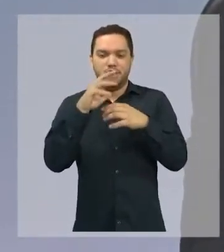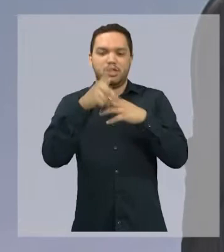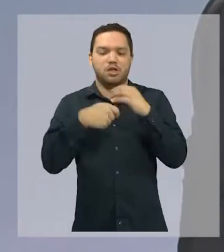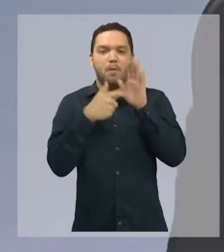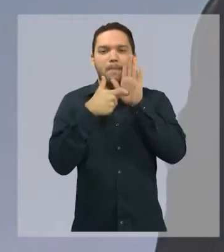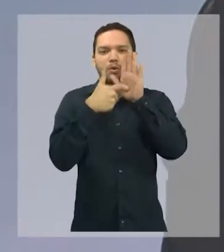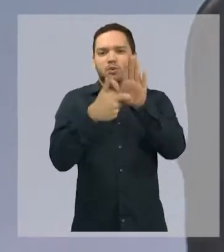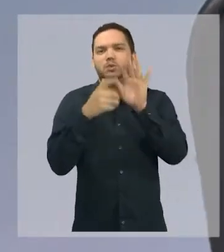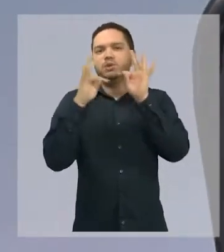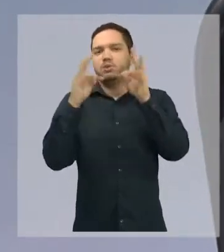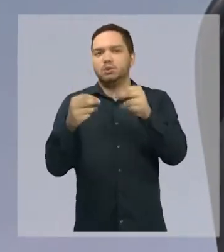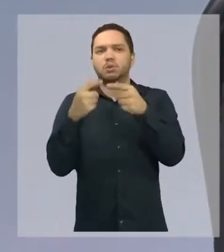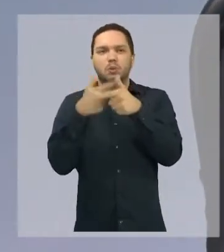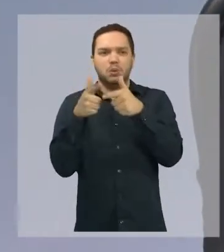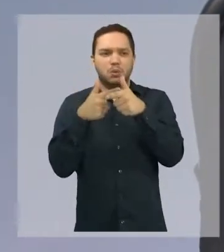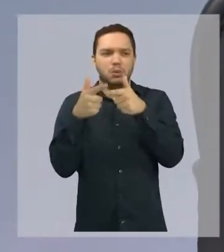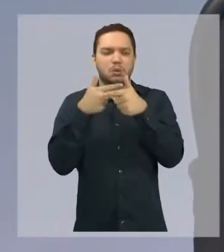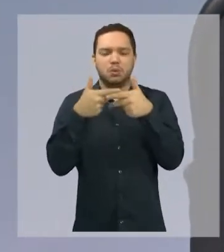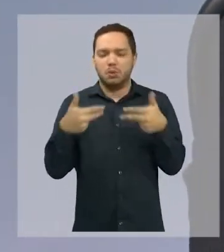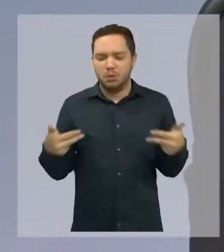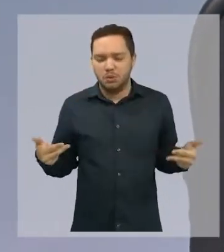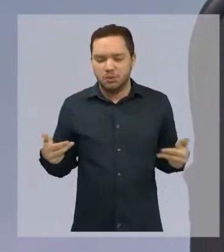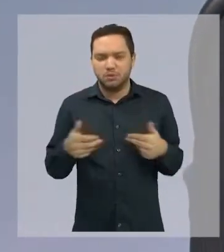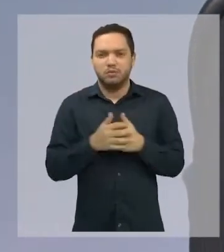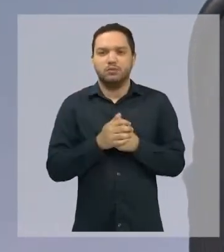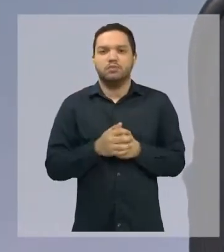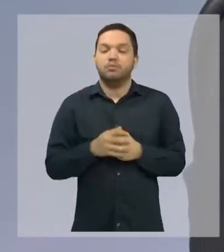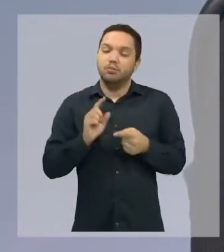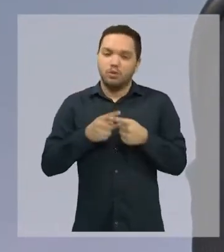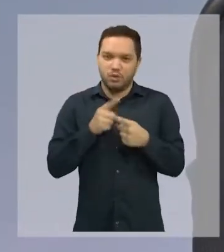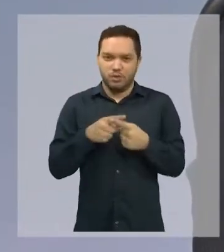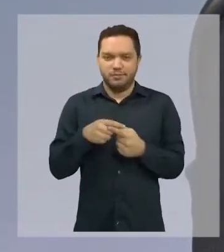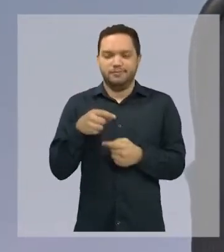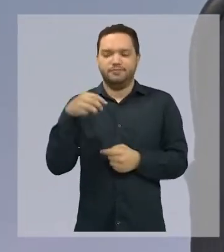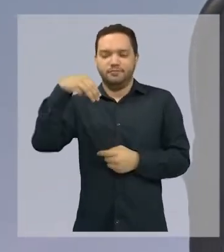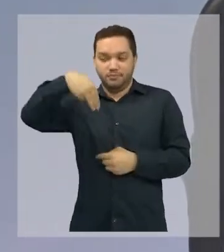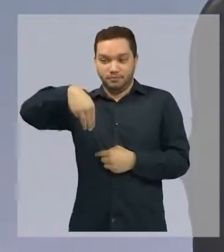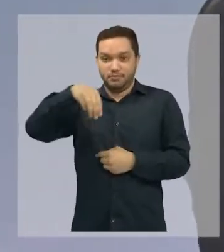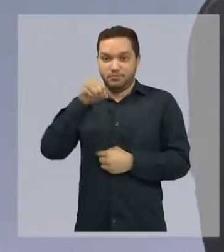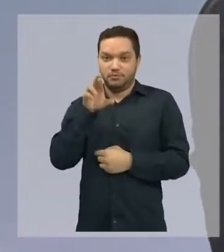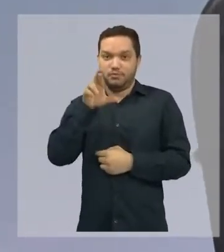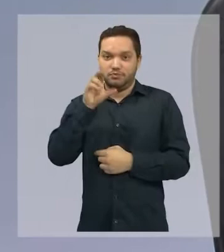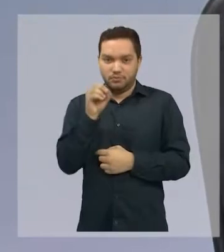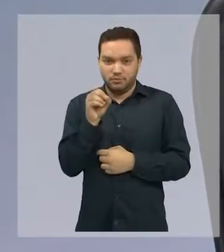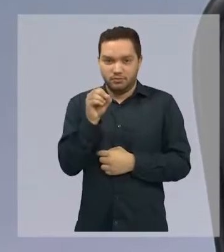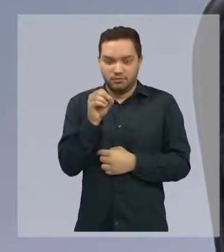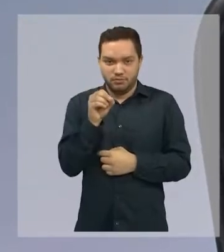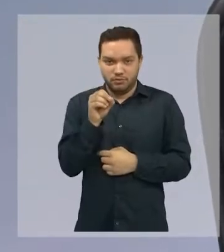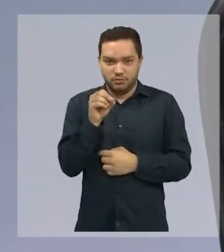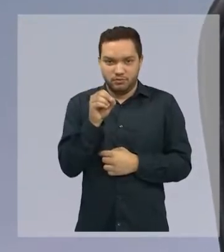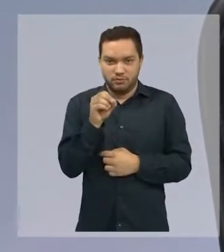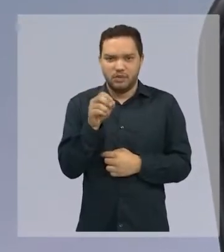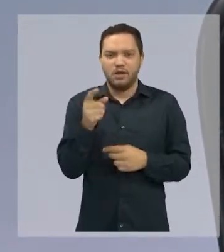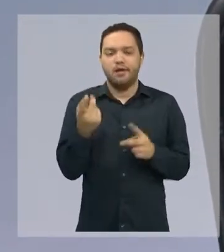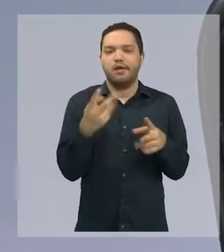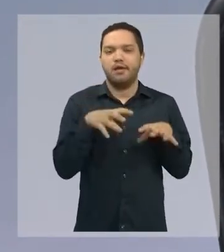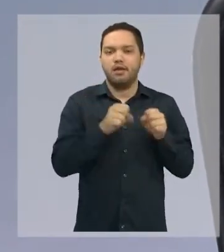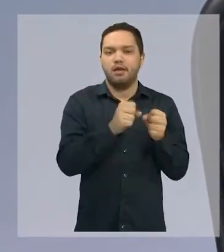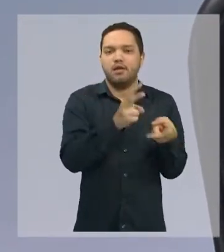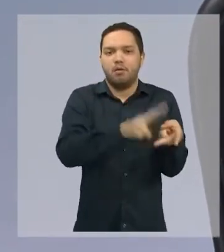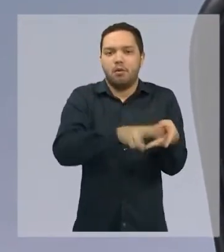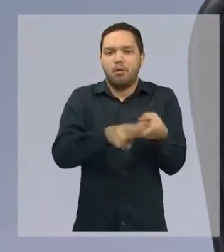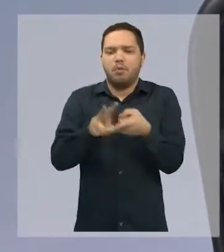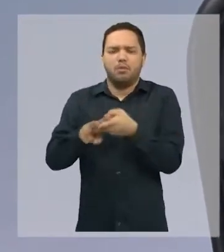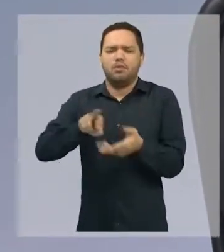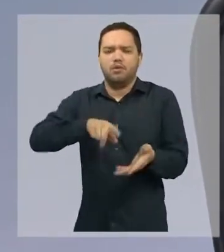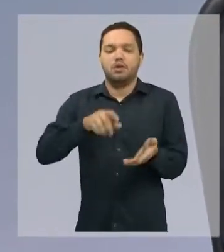que foi escancarado a prática. O problema foi que o Sérgio Moro, ele não é que ele destruiu, colocou esse pessoal na cadeia,